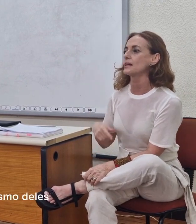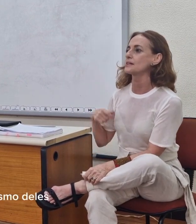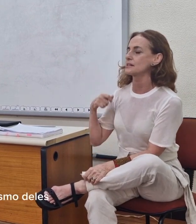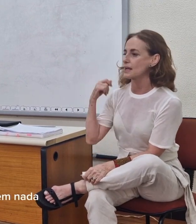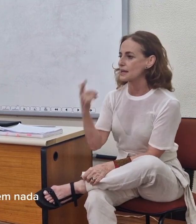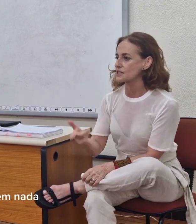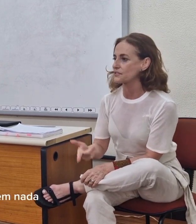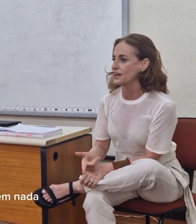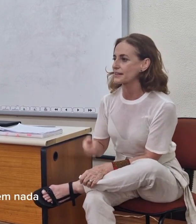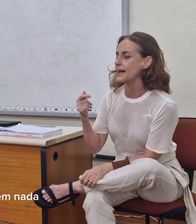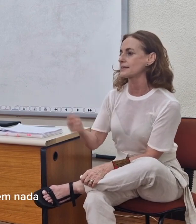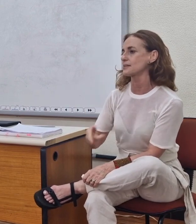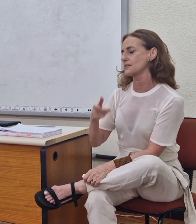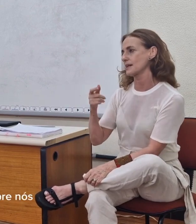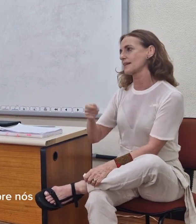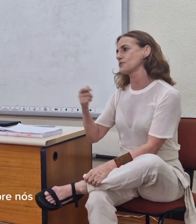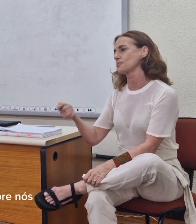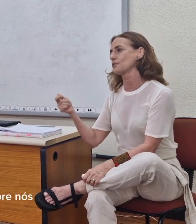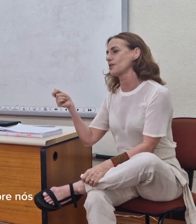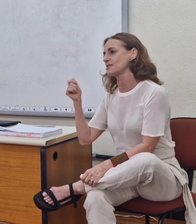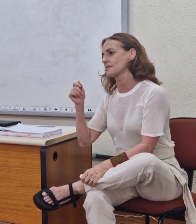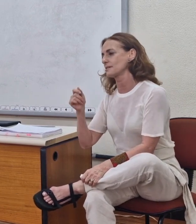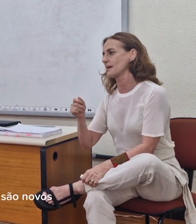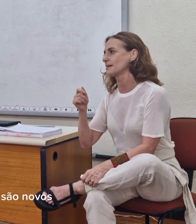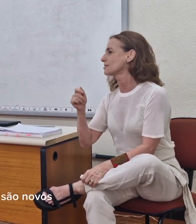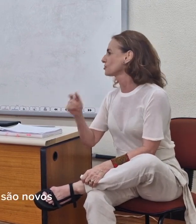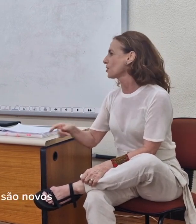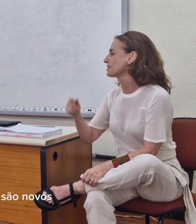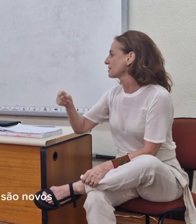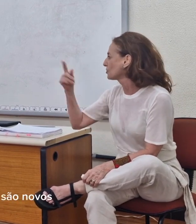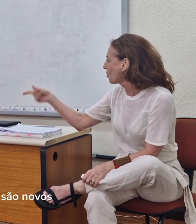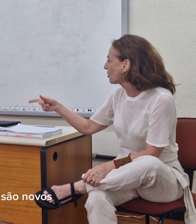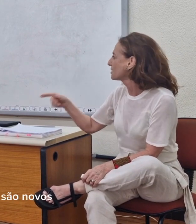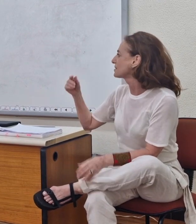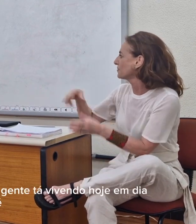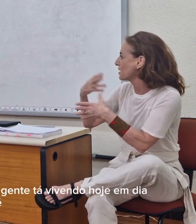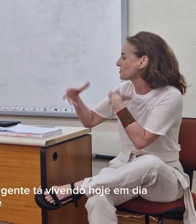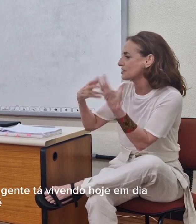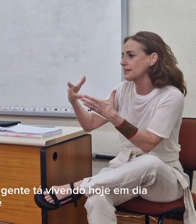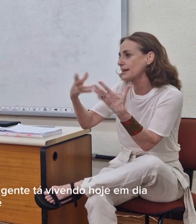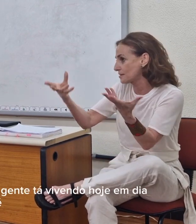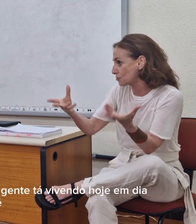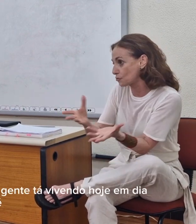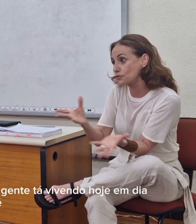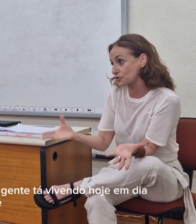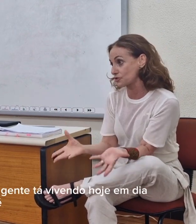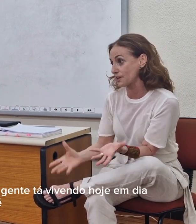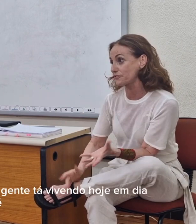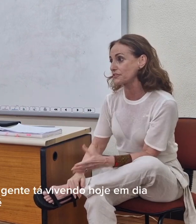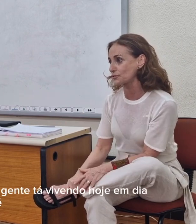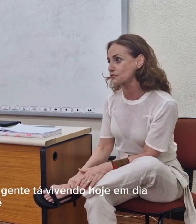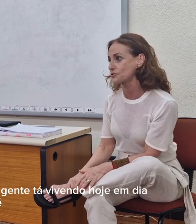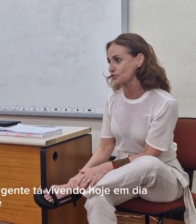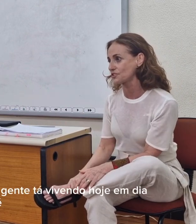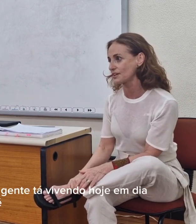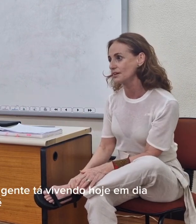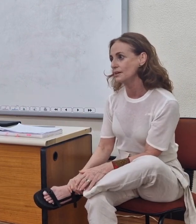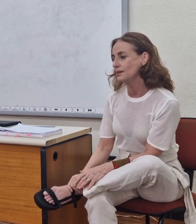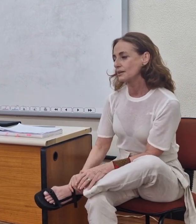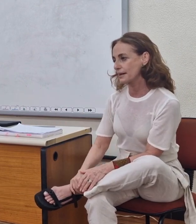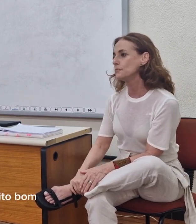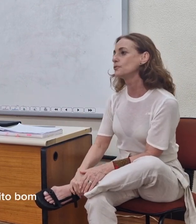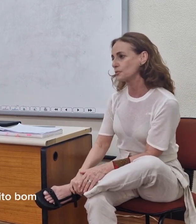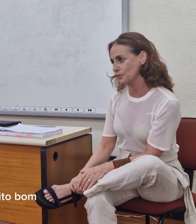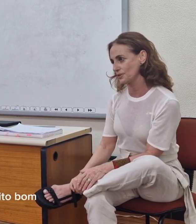protagonismo deles, eles falar nada, nada sobre nós, nada de nós são nós. Tem vários, nem tudo que a gente está vivendo hoje em dia,